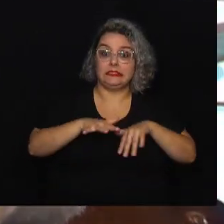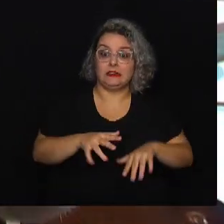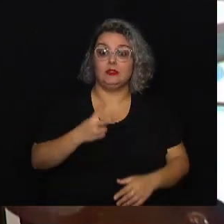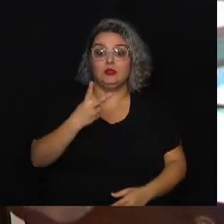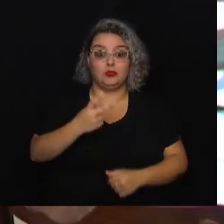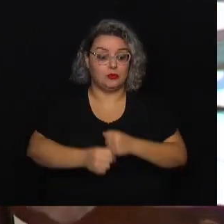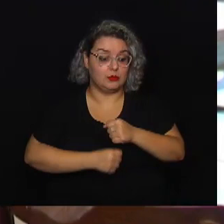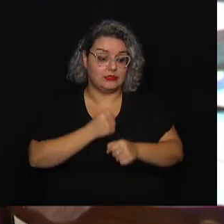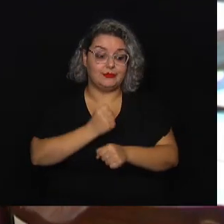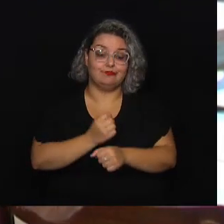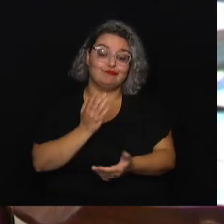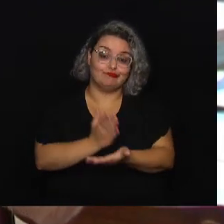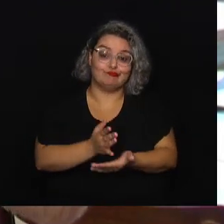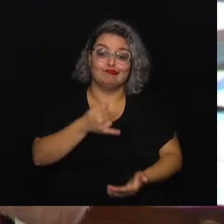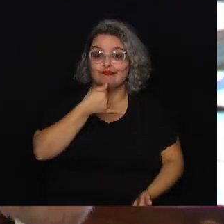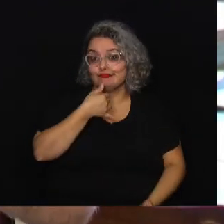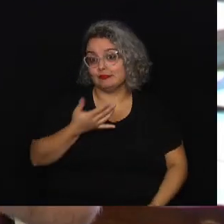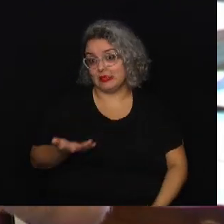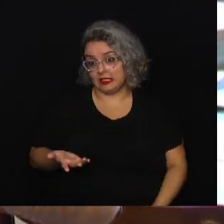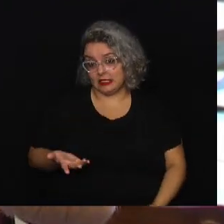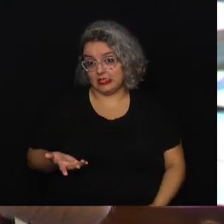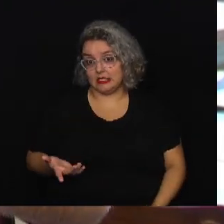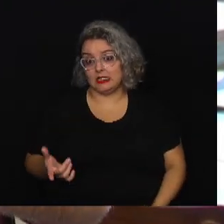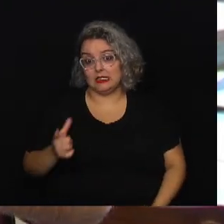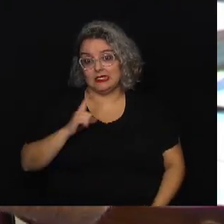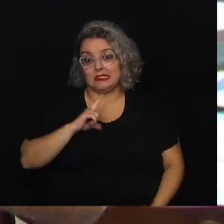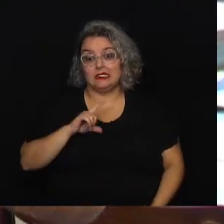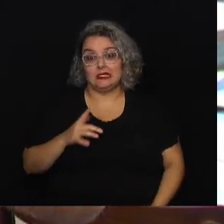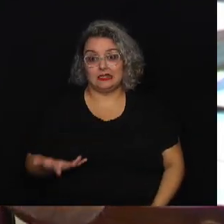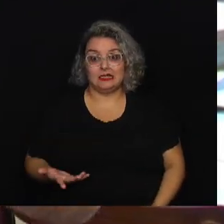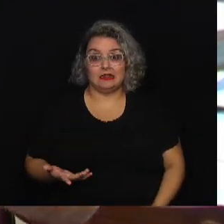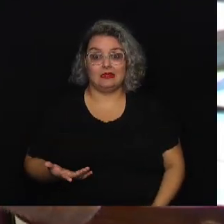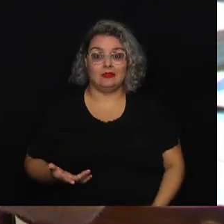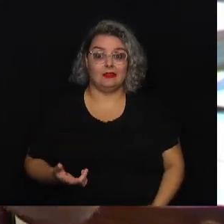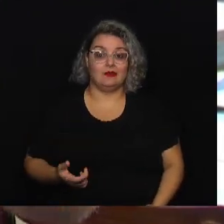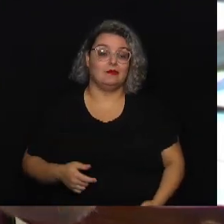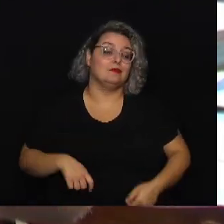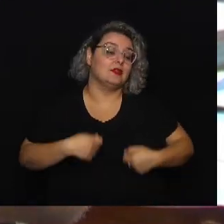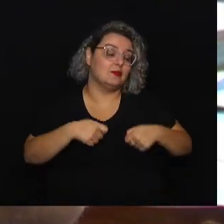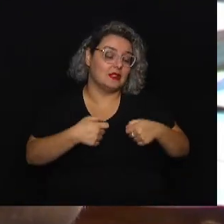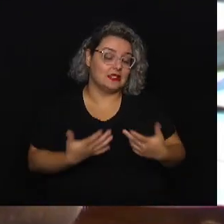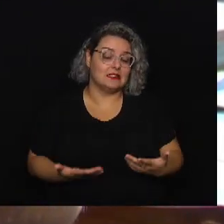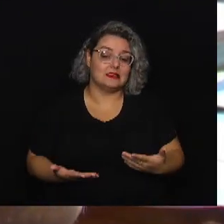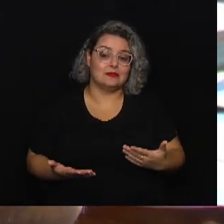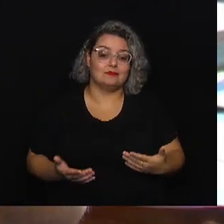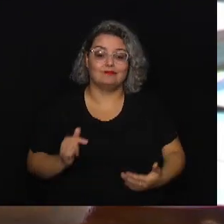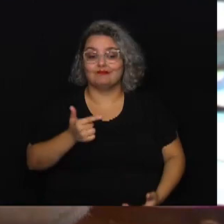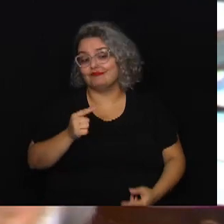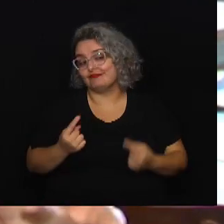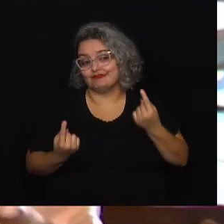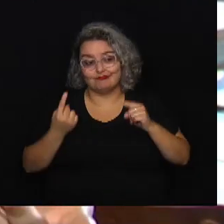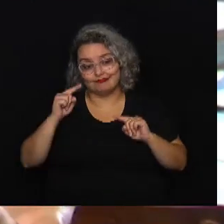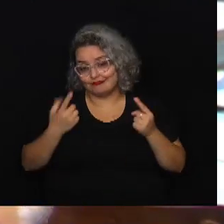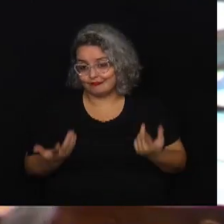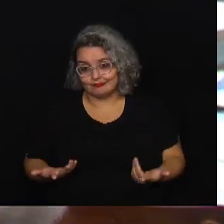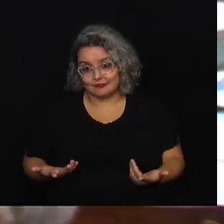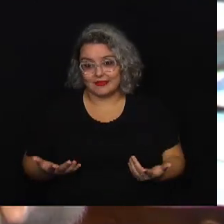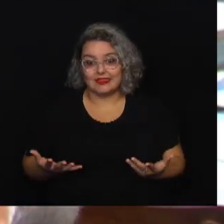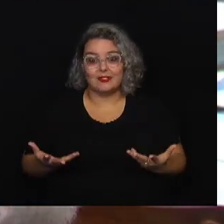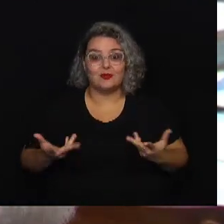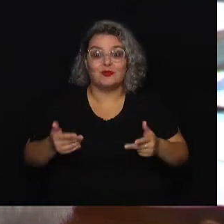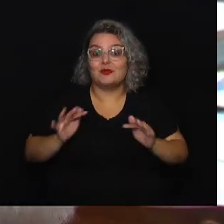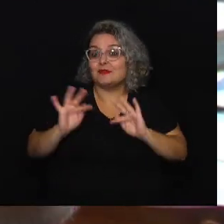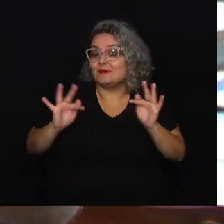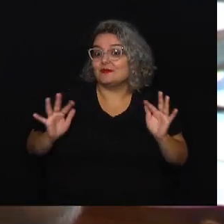parados, infelizmente. A gente teve essa extrema necessidade de não ter carnaval. Então tá todo mundo muito feliz com